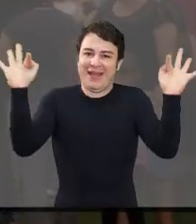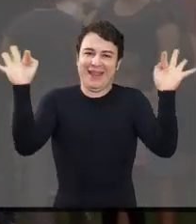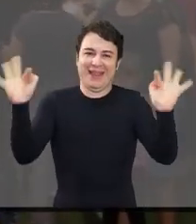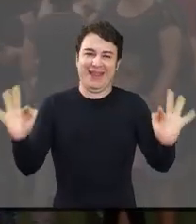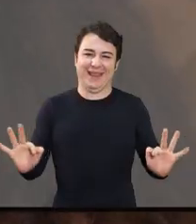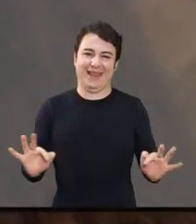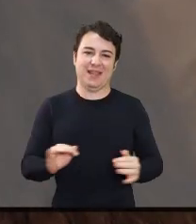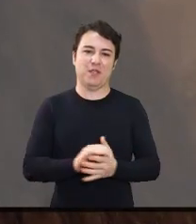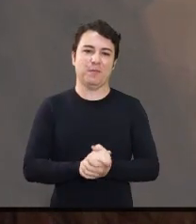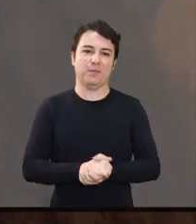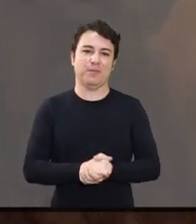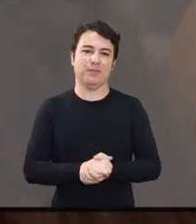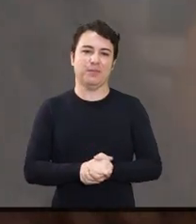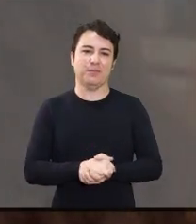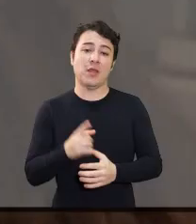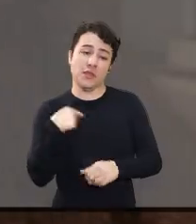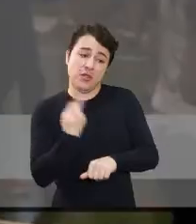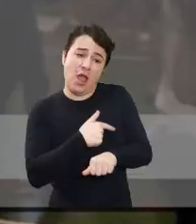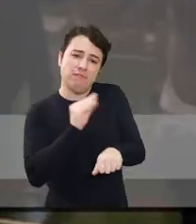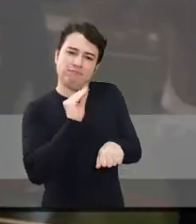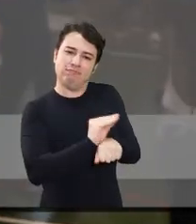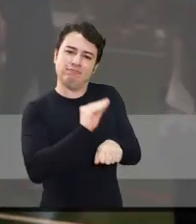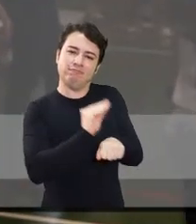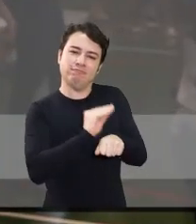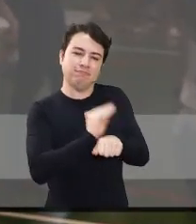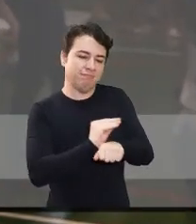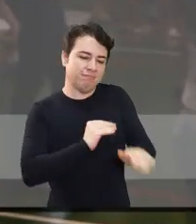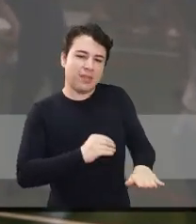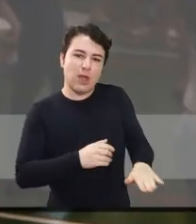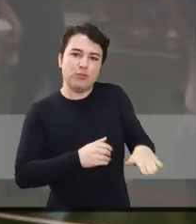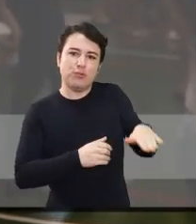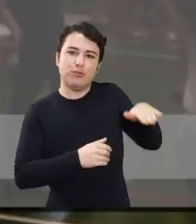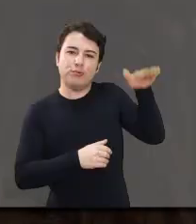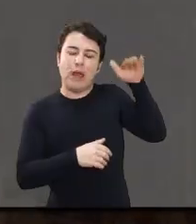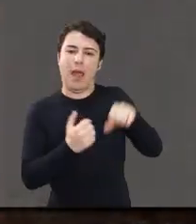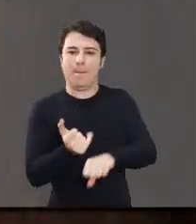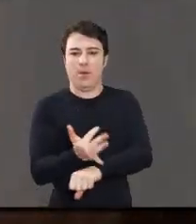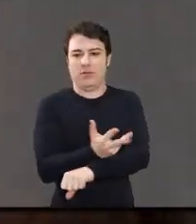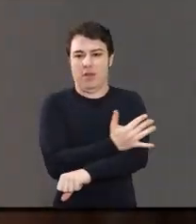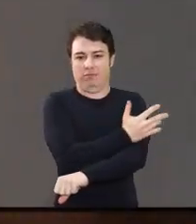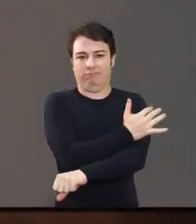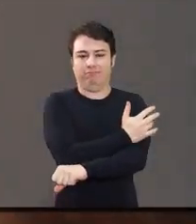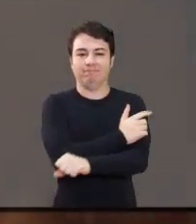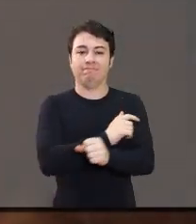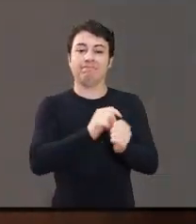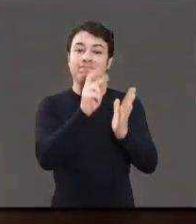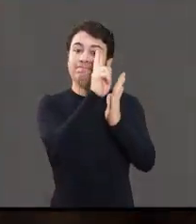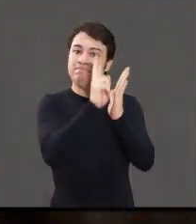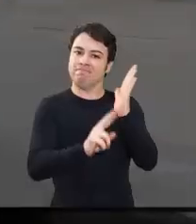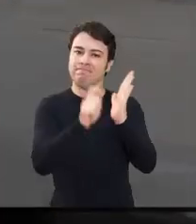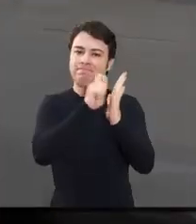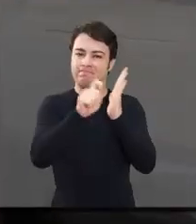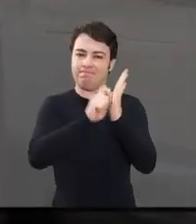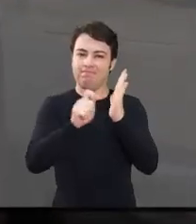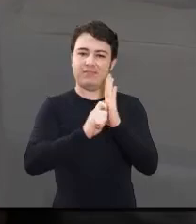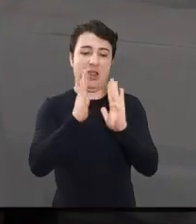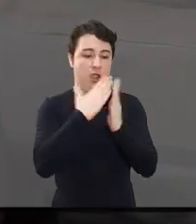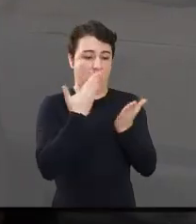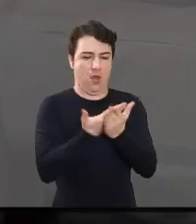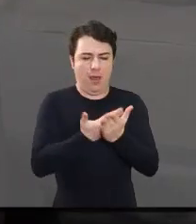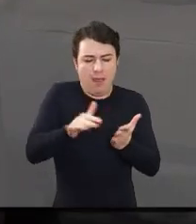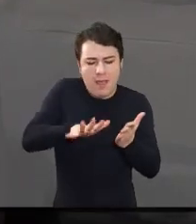nas formaturas foi mamãe orgulhosa. A gente semeia e quando você vê florescer, o coração não aguenta, né? Entre